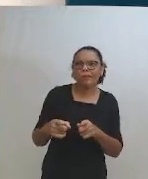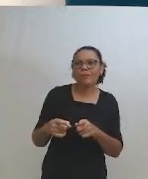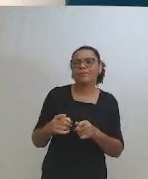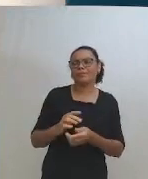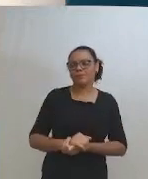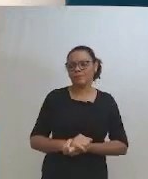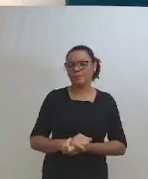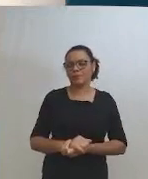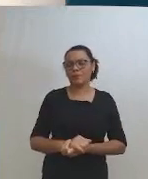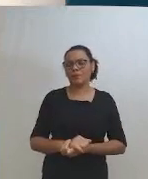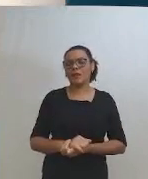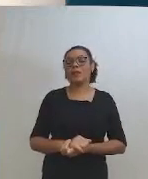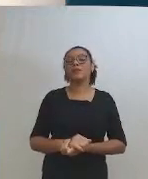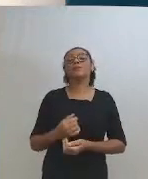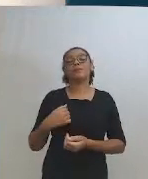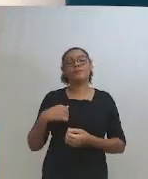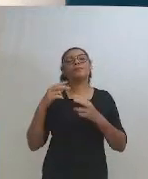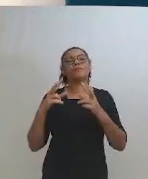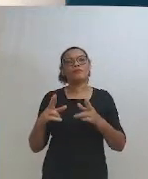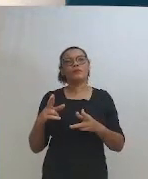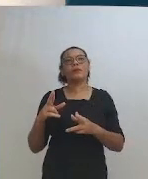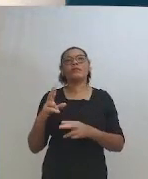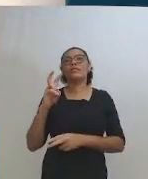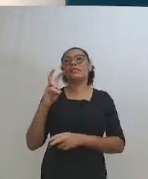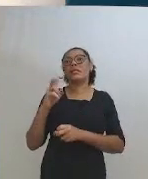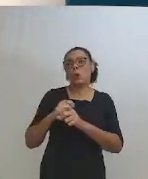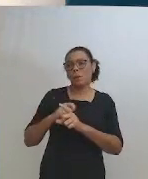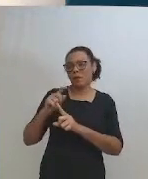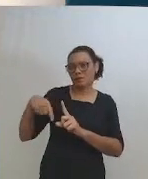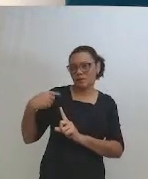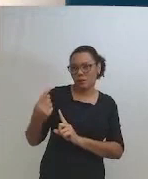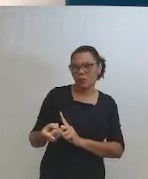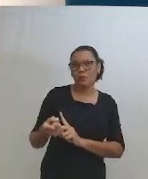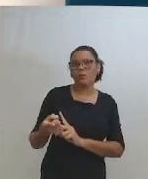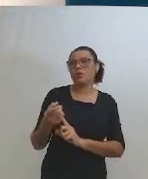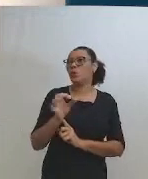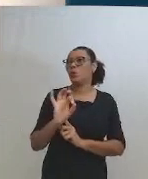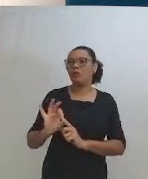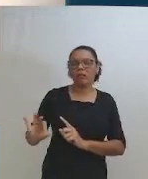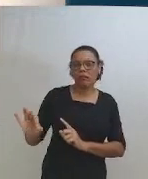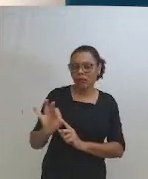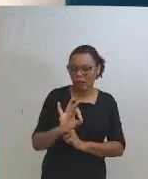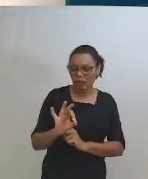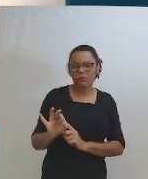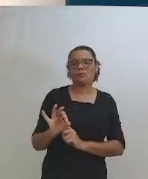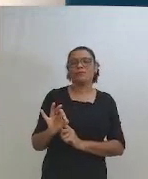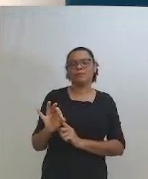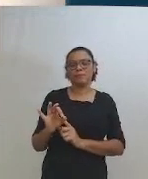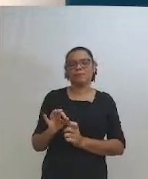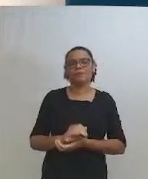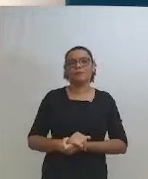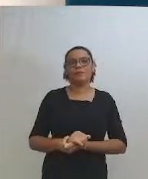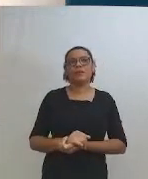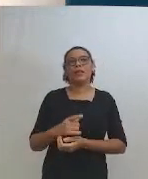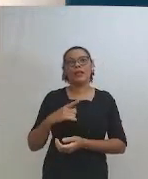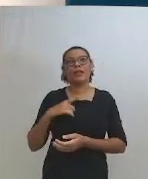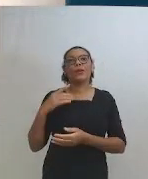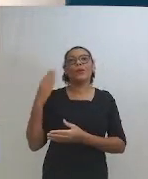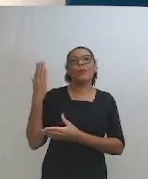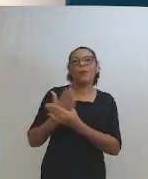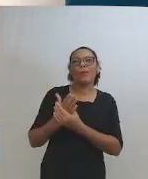E mesmo assim, quase 5 meses passados e não há qualquer indicativo de que este processo vá ser